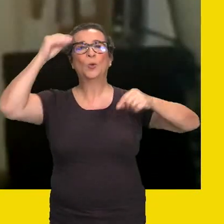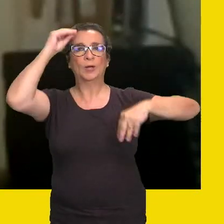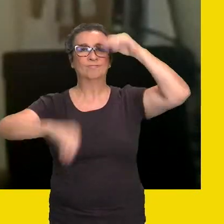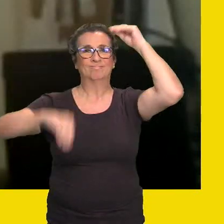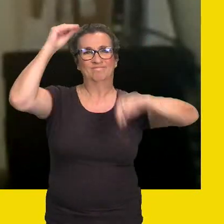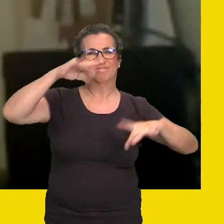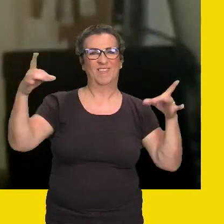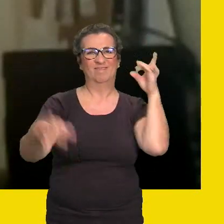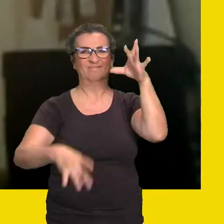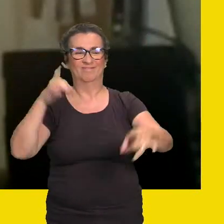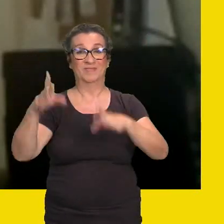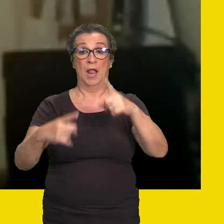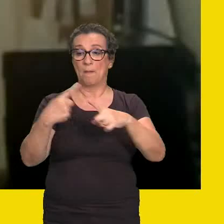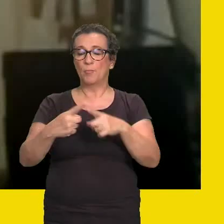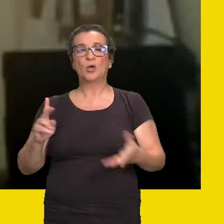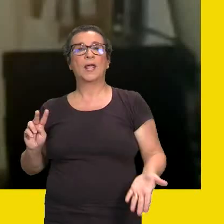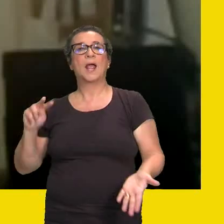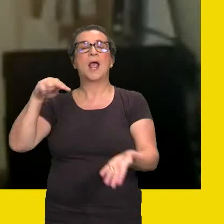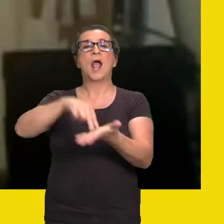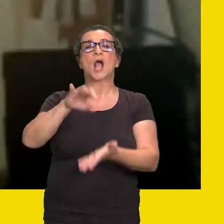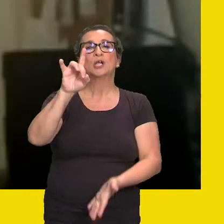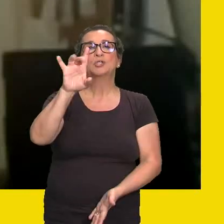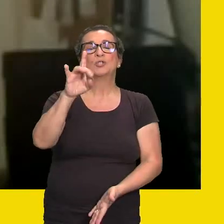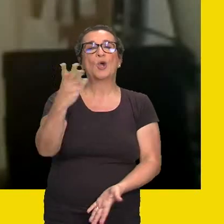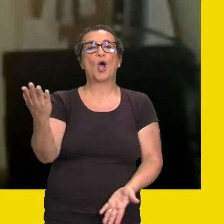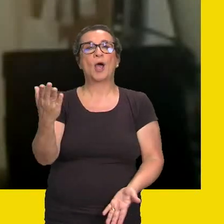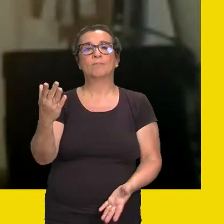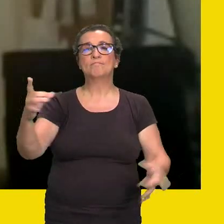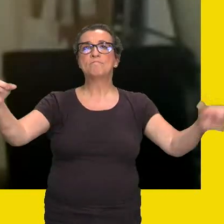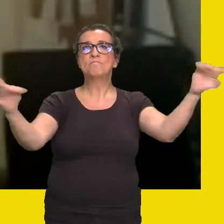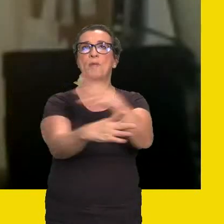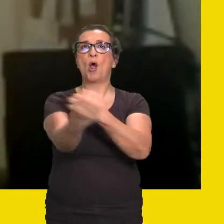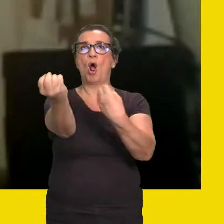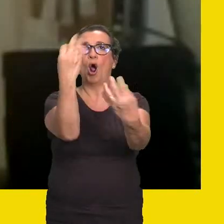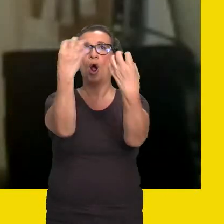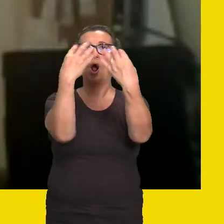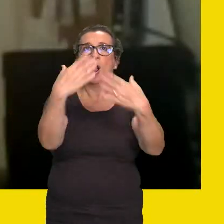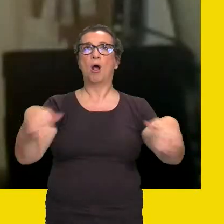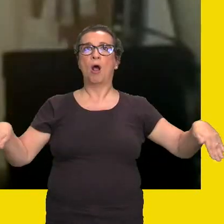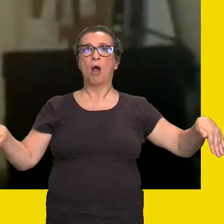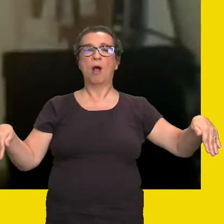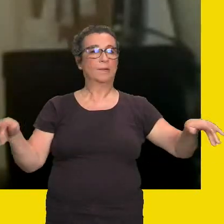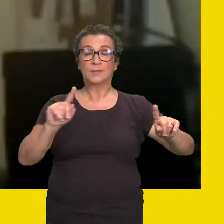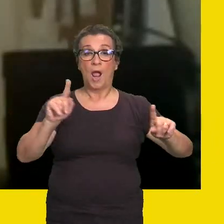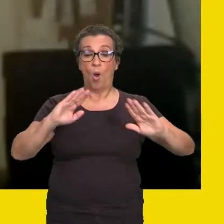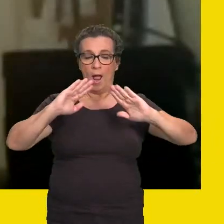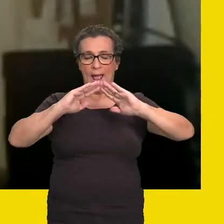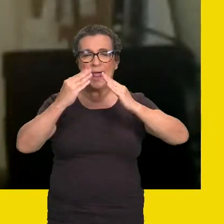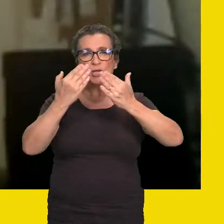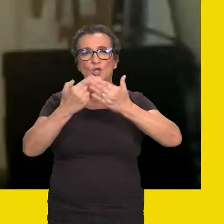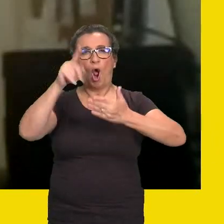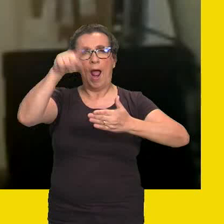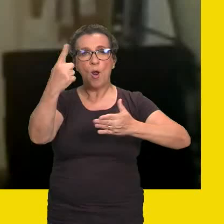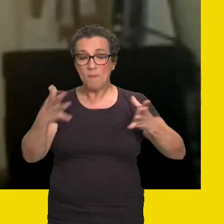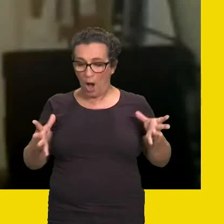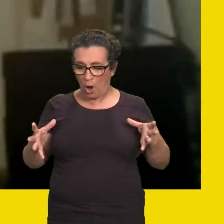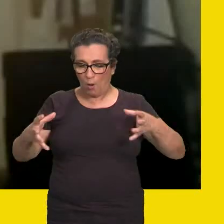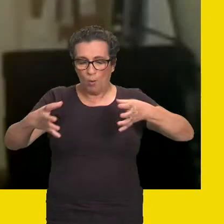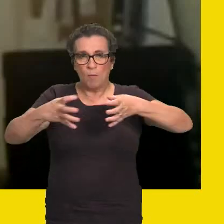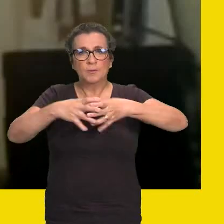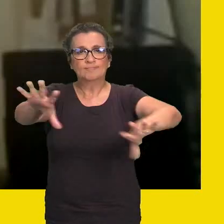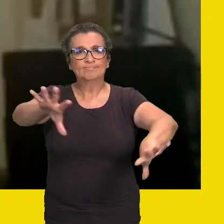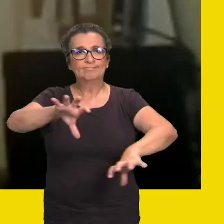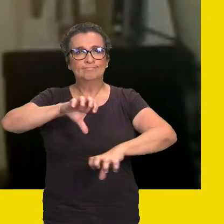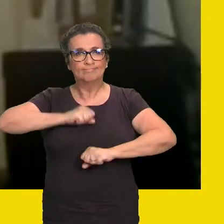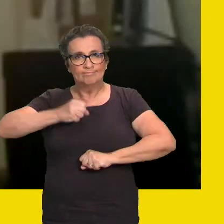simplesmente estar ali na escola para receber um saber pronto. Ali a gente faz da escola uma comunidade de saber.